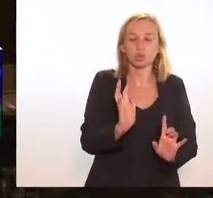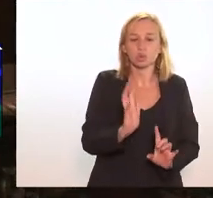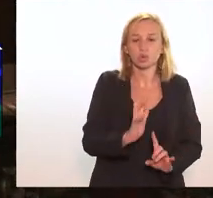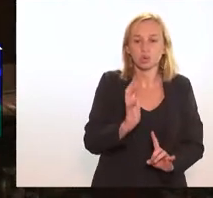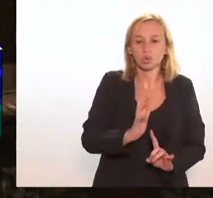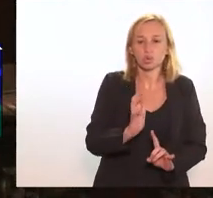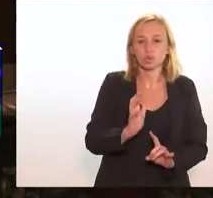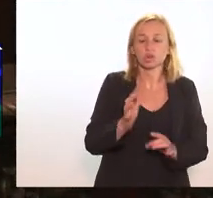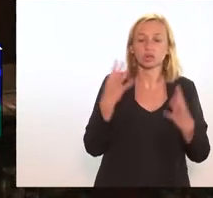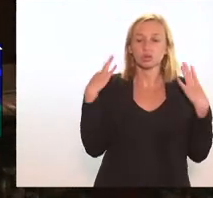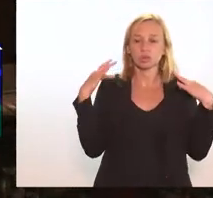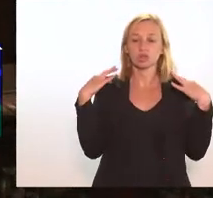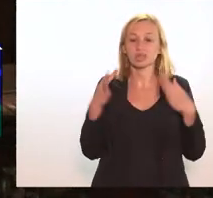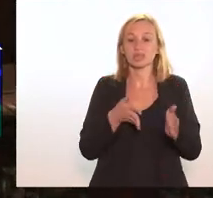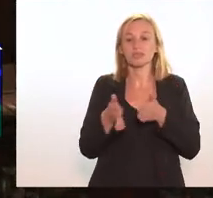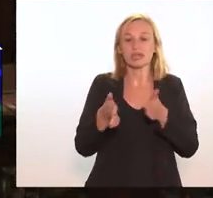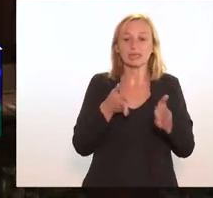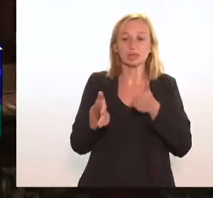nesse período